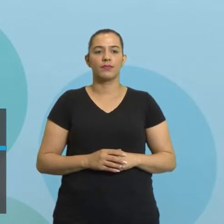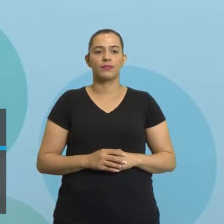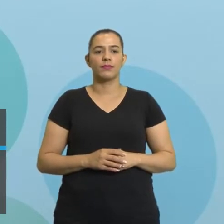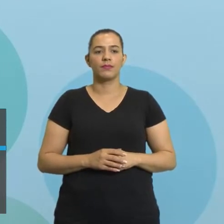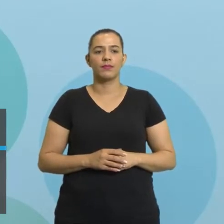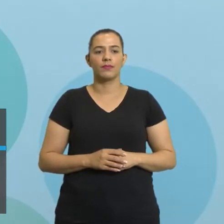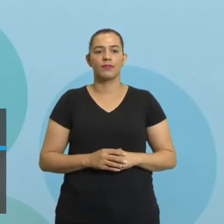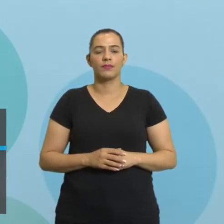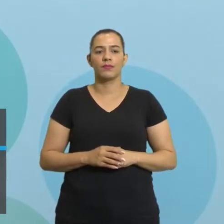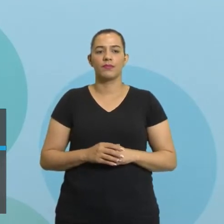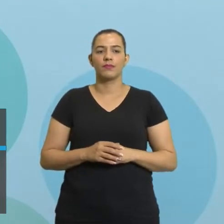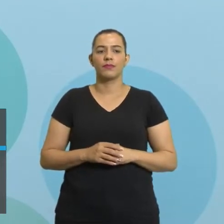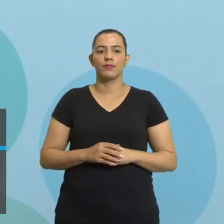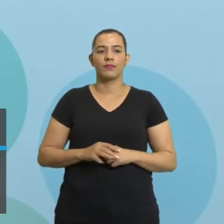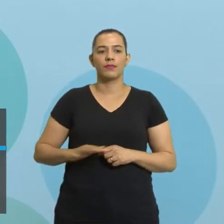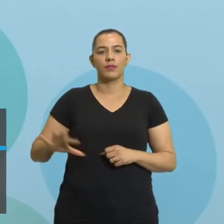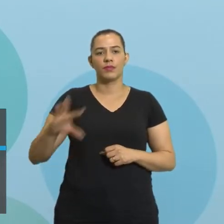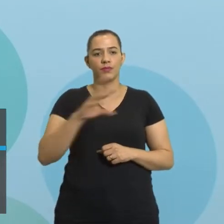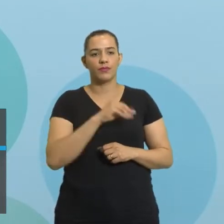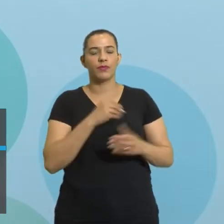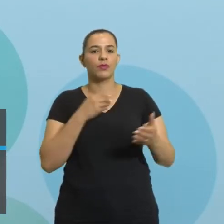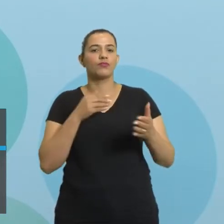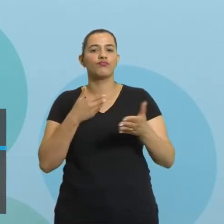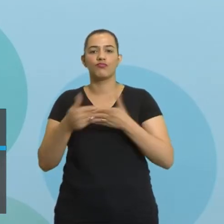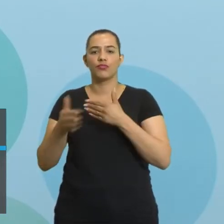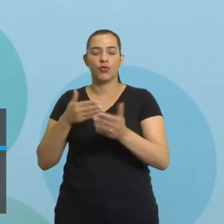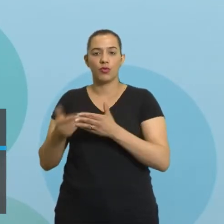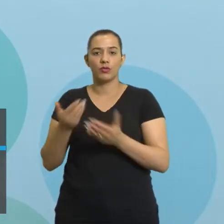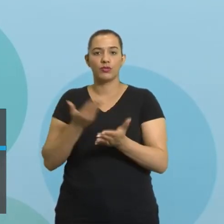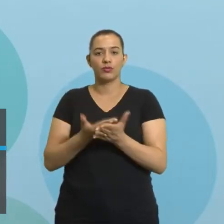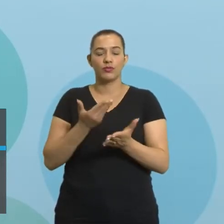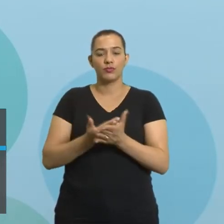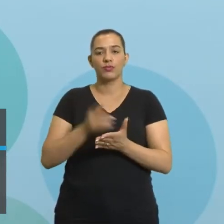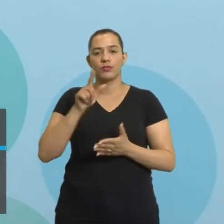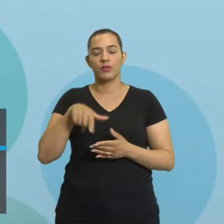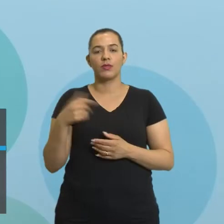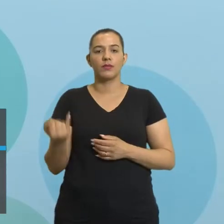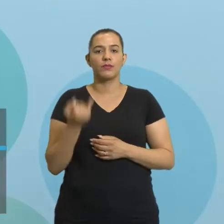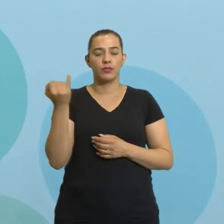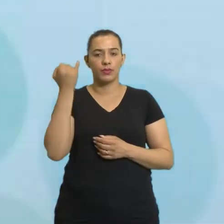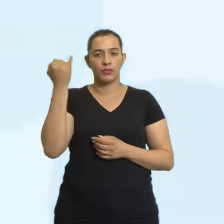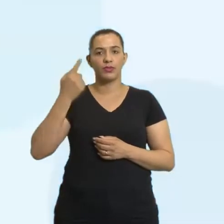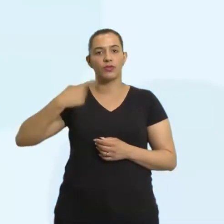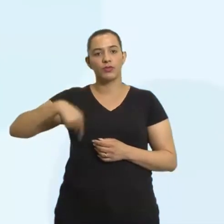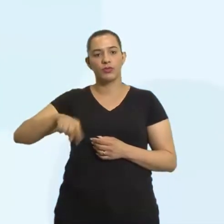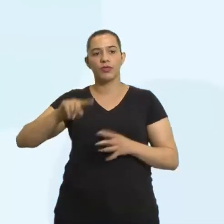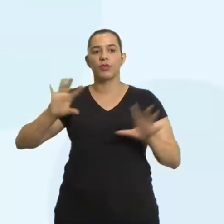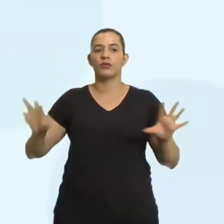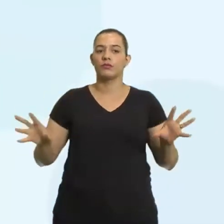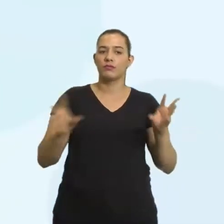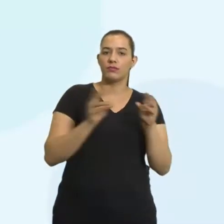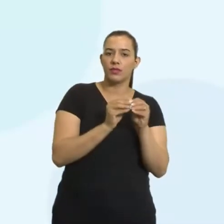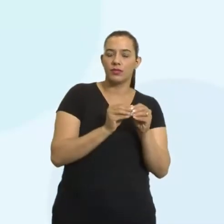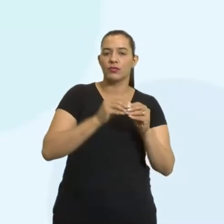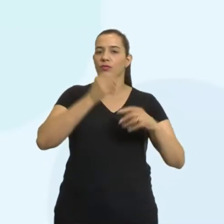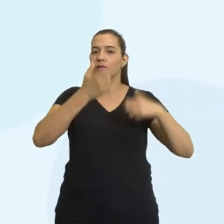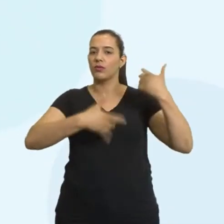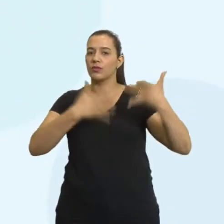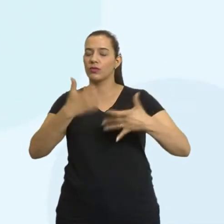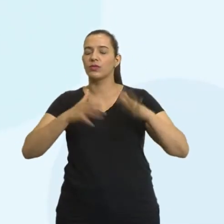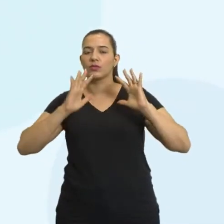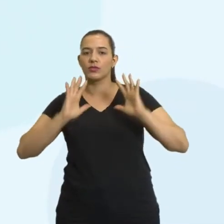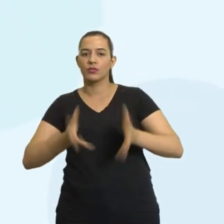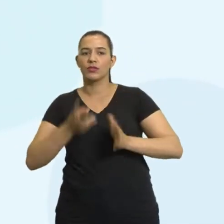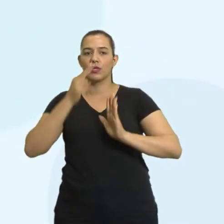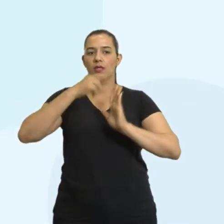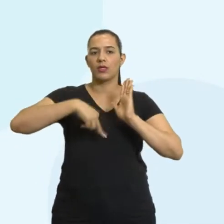e no final de qualquer estudo é importante que a gente resgate, que a gente retome, tá?